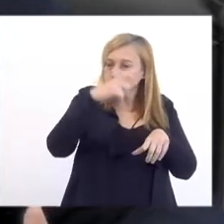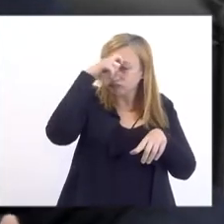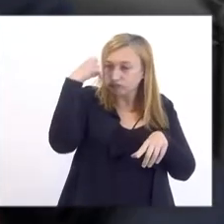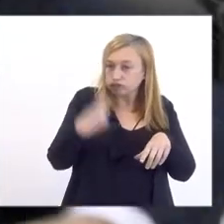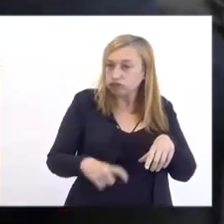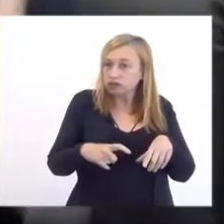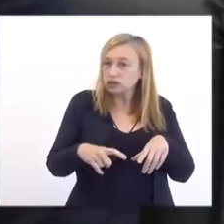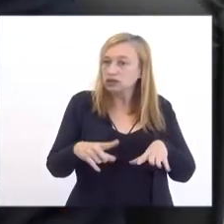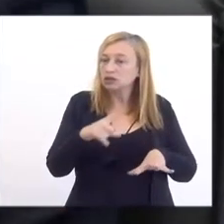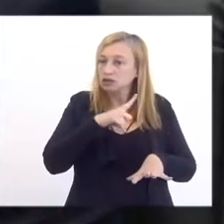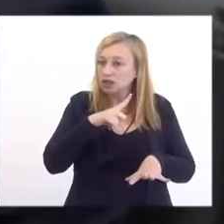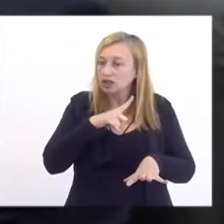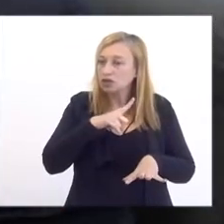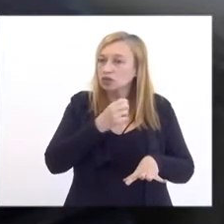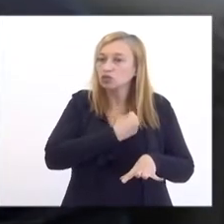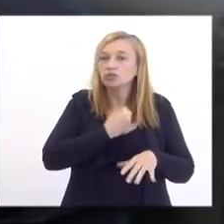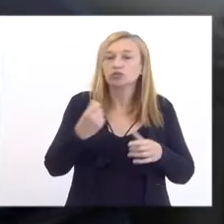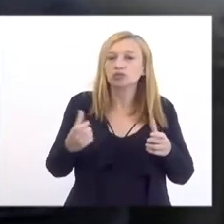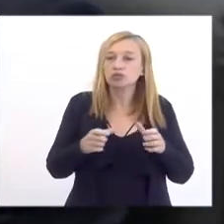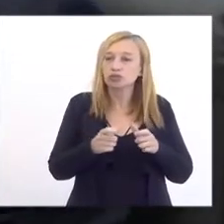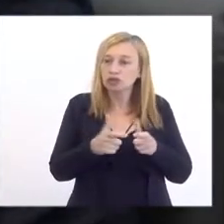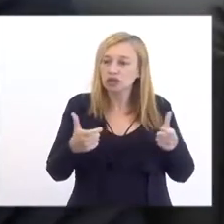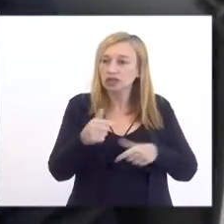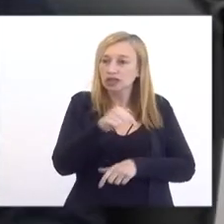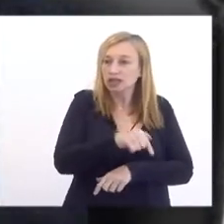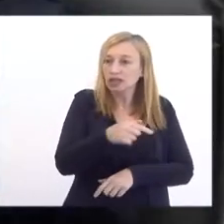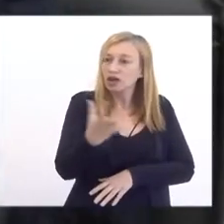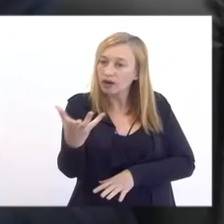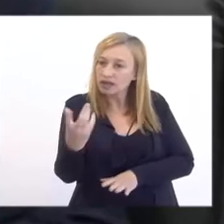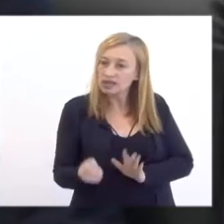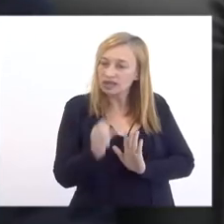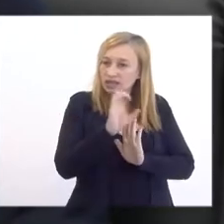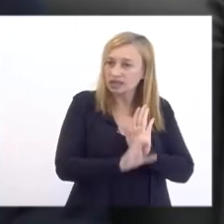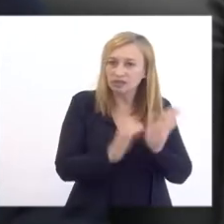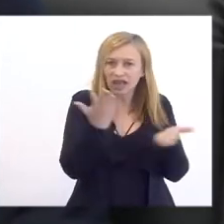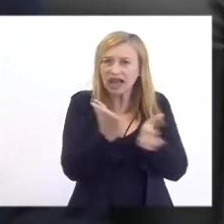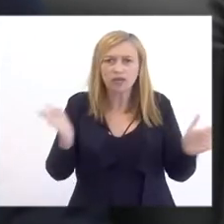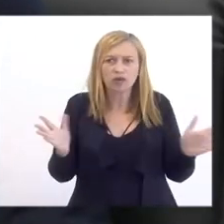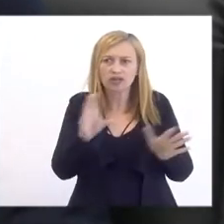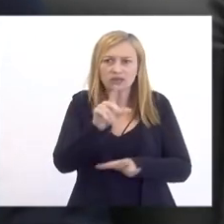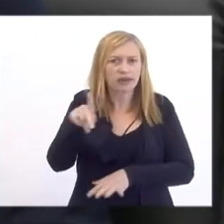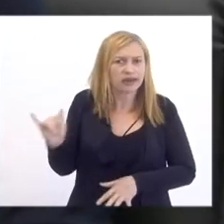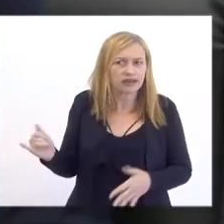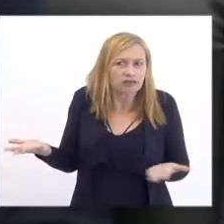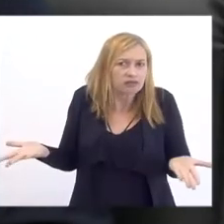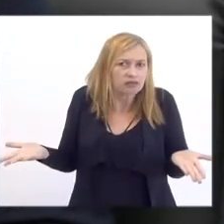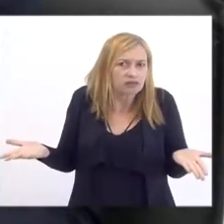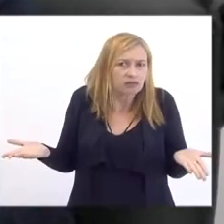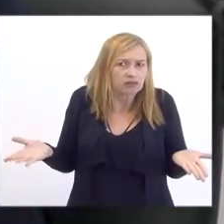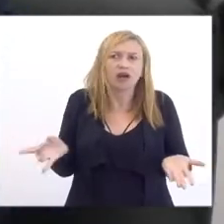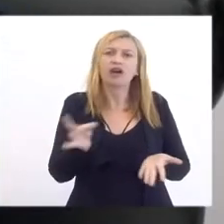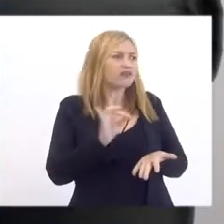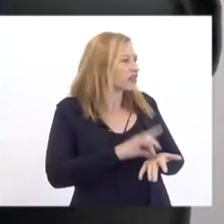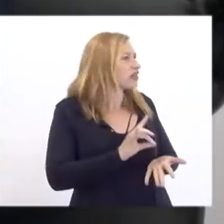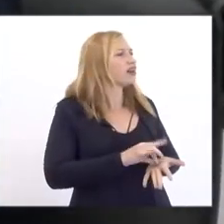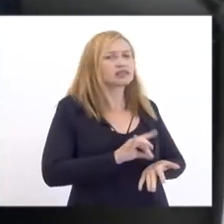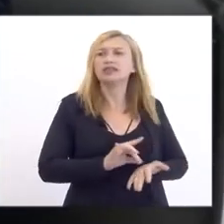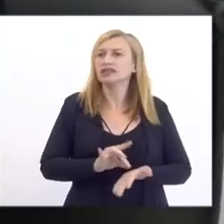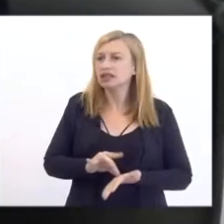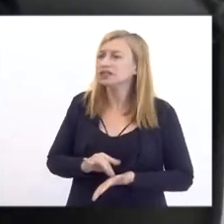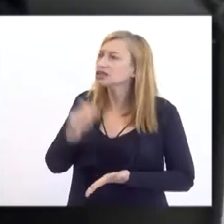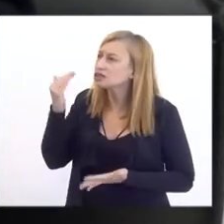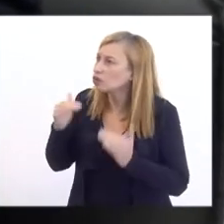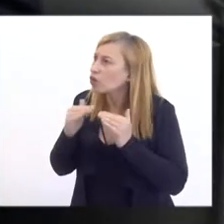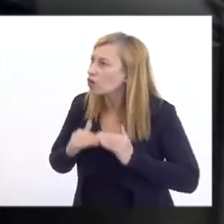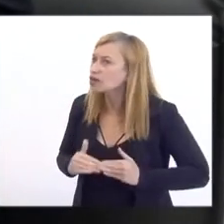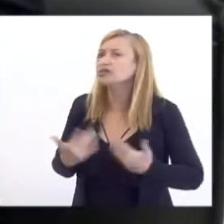maioria aqui, eu acolho as emendas e acabei com a CPI. É verdade. Sim. Compreende o que eu quero dizer. E